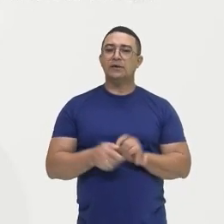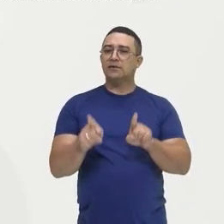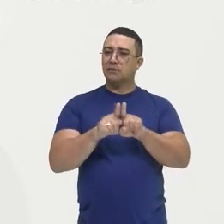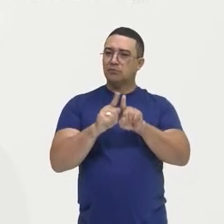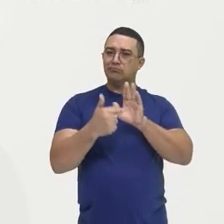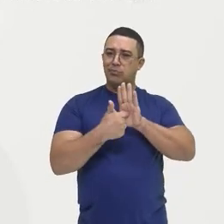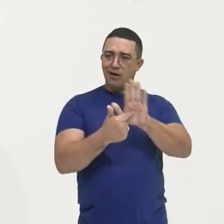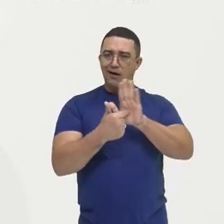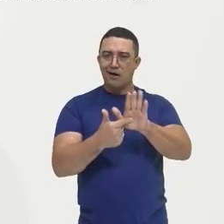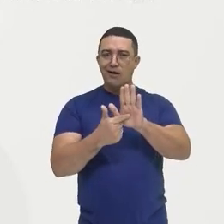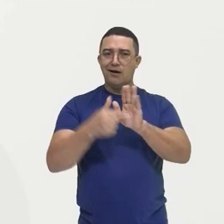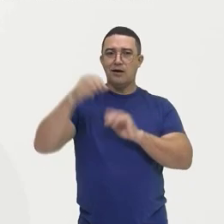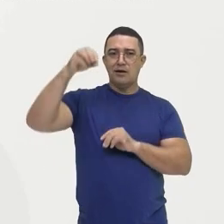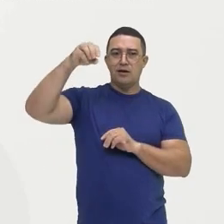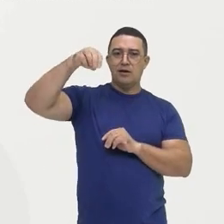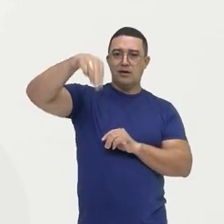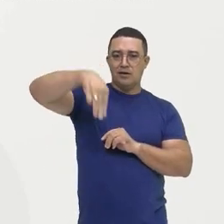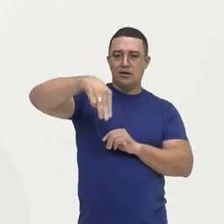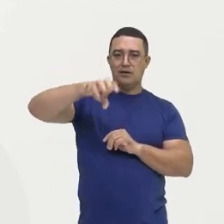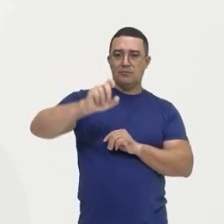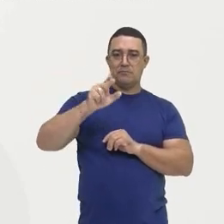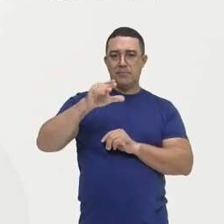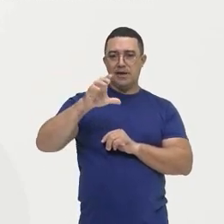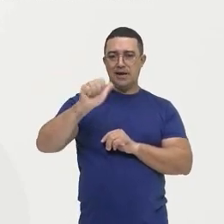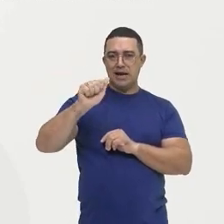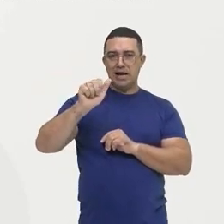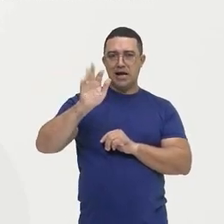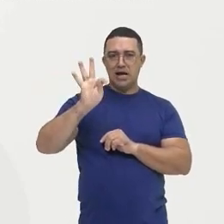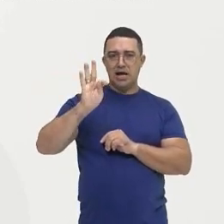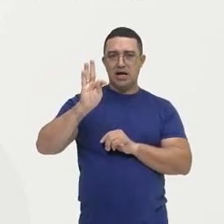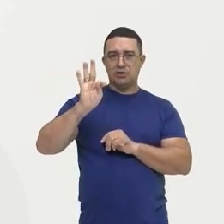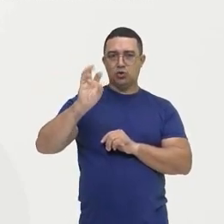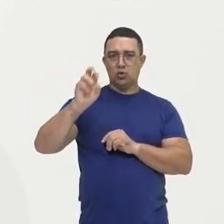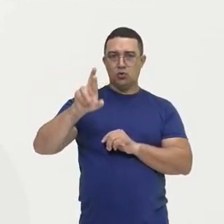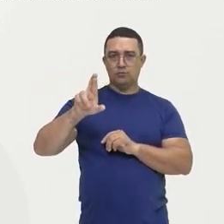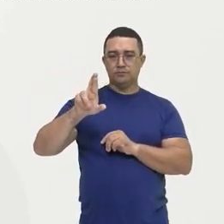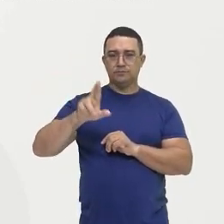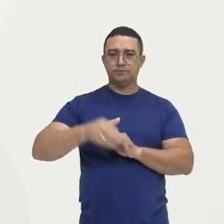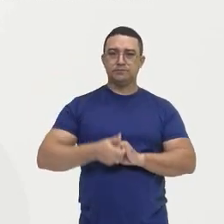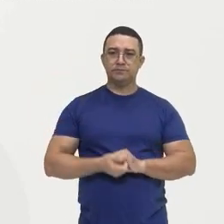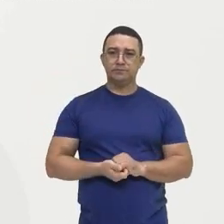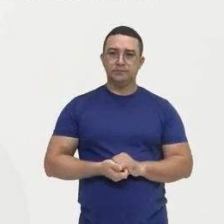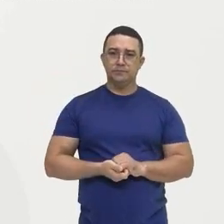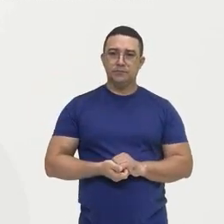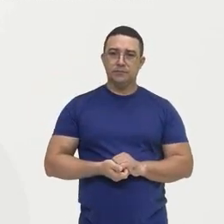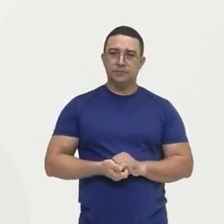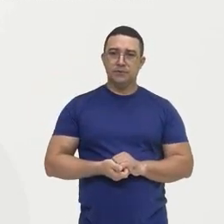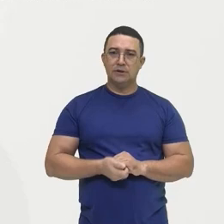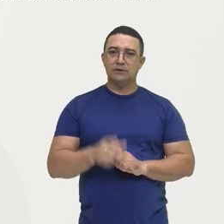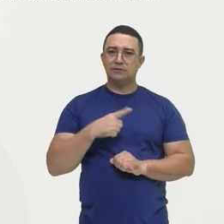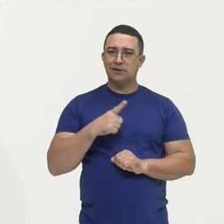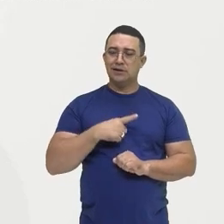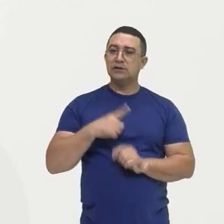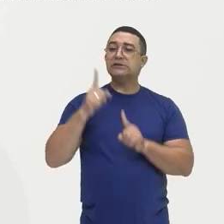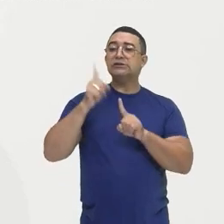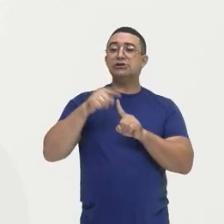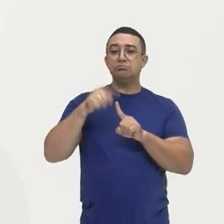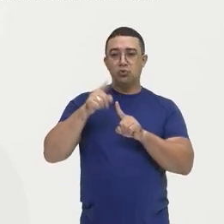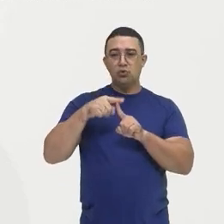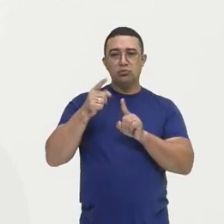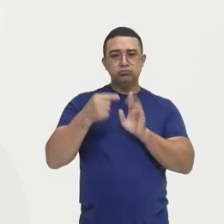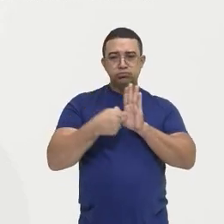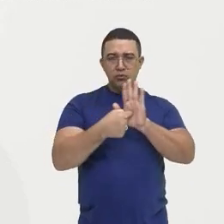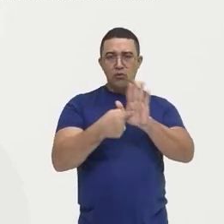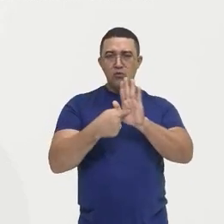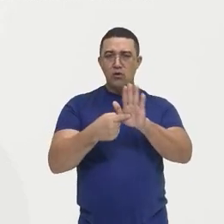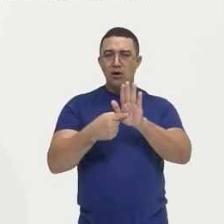né, ou como muitos falam também, projeção de Mercator. Então, aqui a gente tem nesse primeiro tipo de projeção, que é